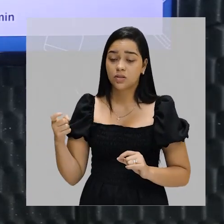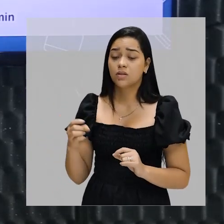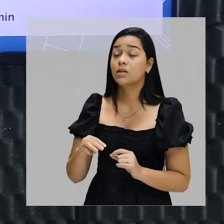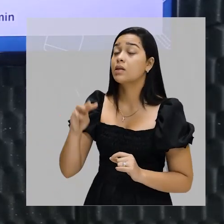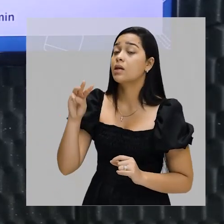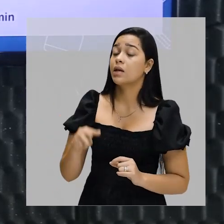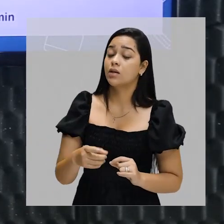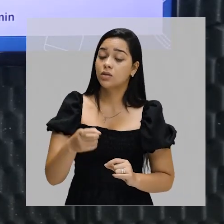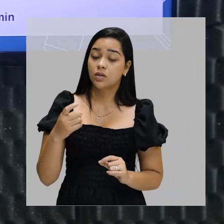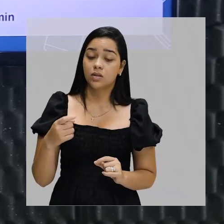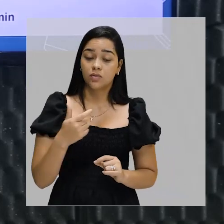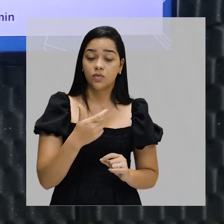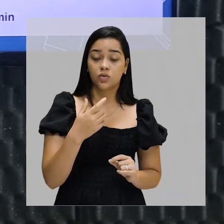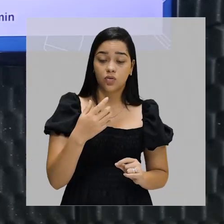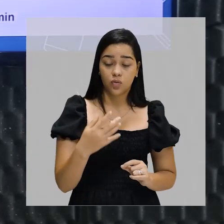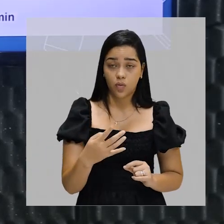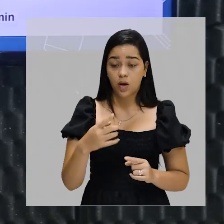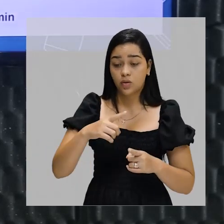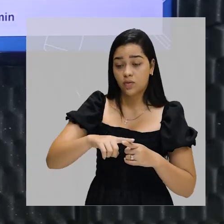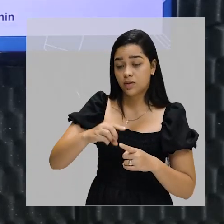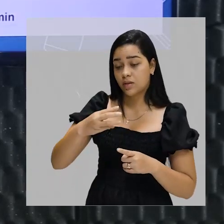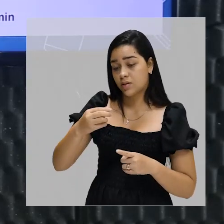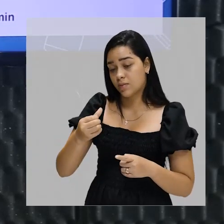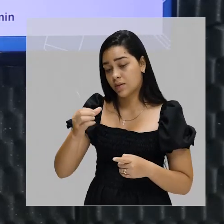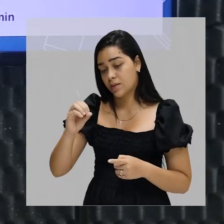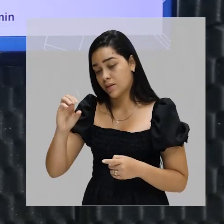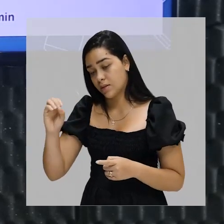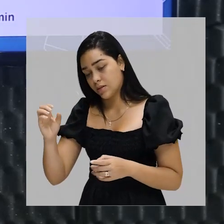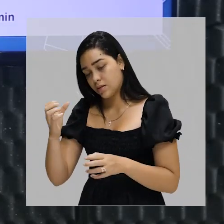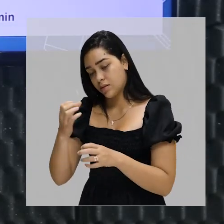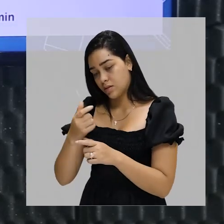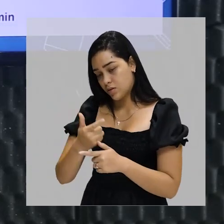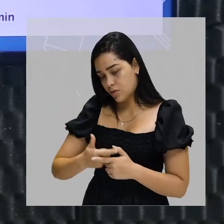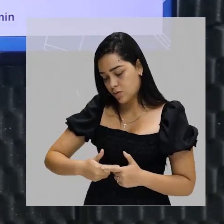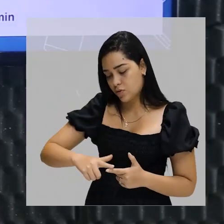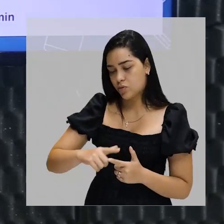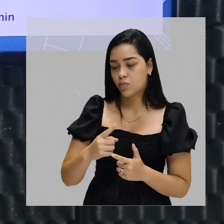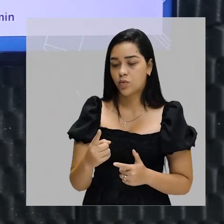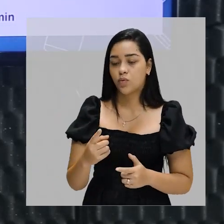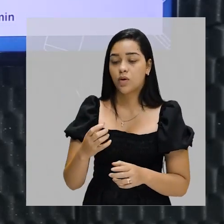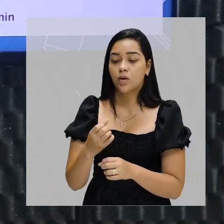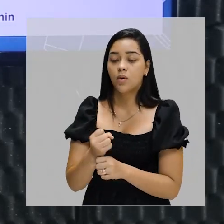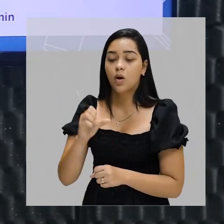ser x? 24 vezes 3.600.